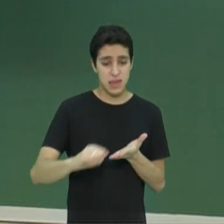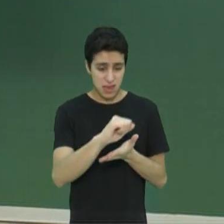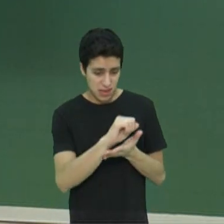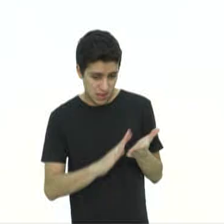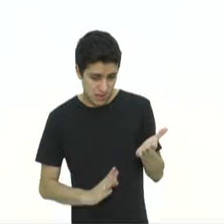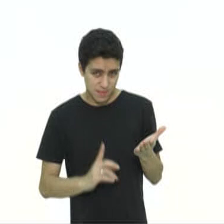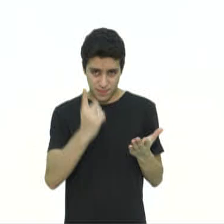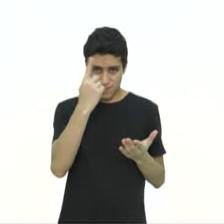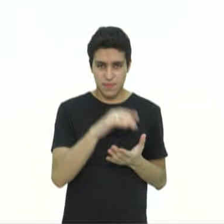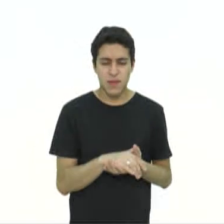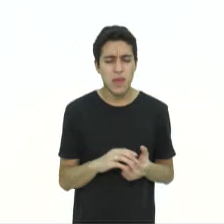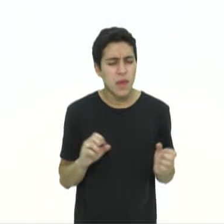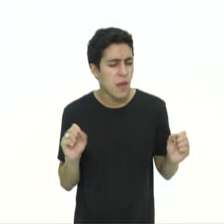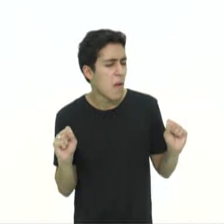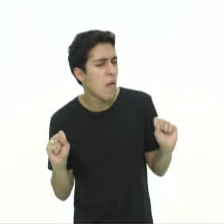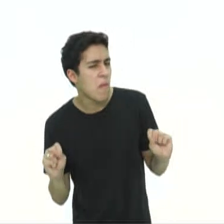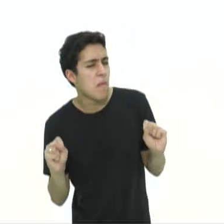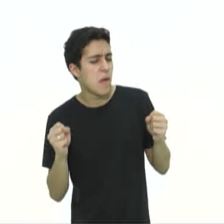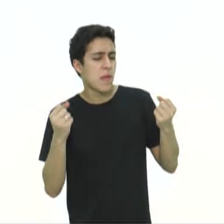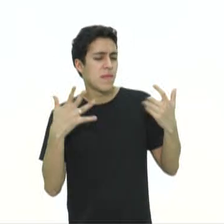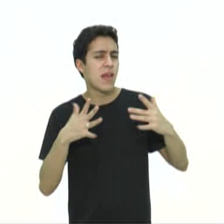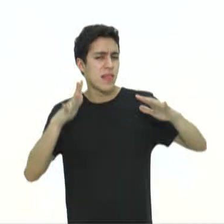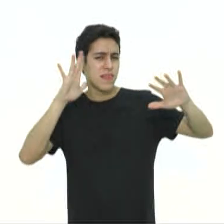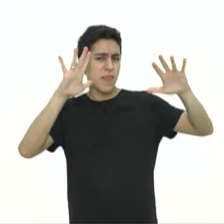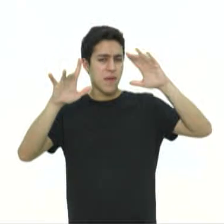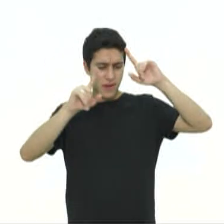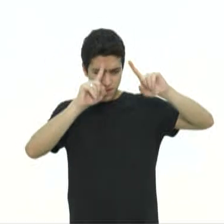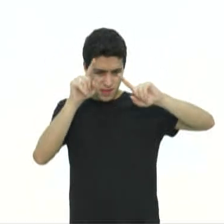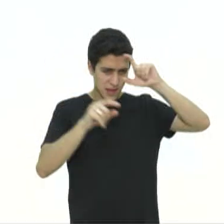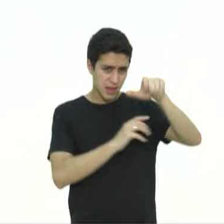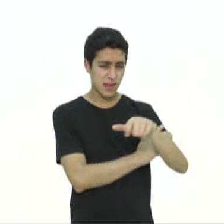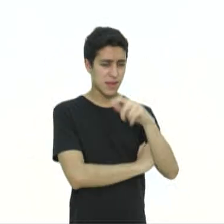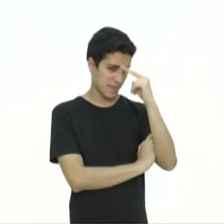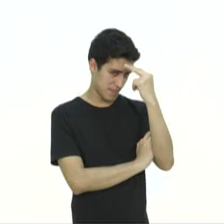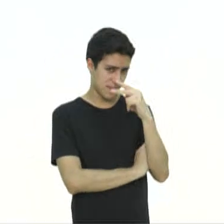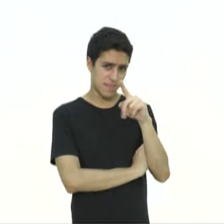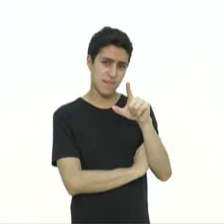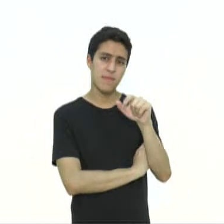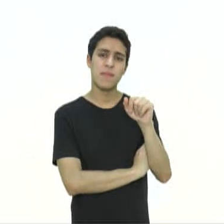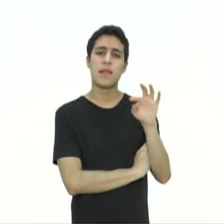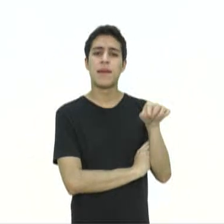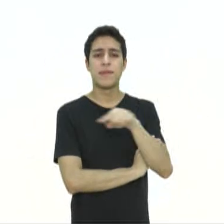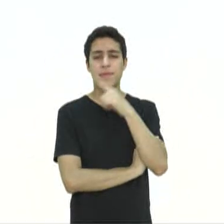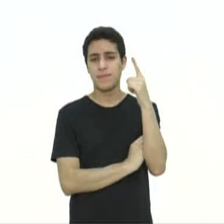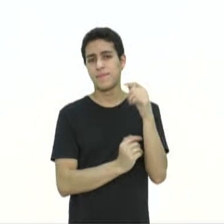Atividade 1. Como podemos explicar a teoria das ideias de Platão?